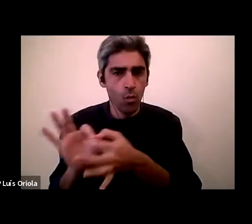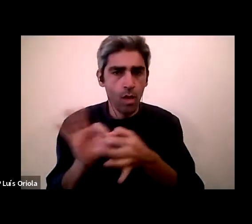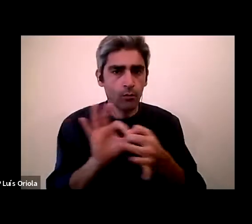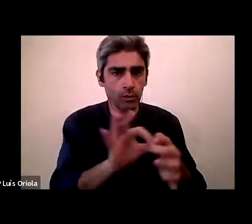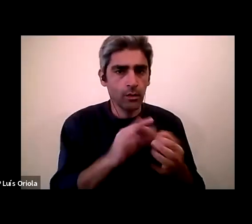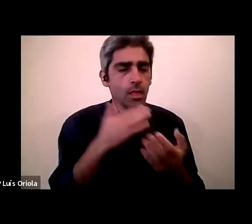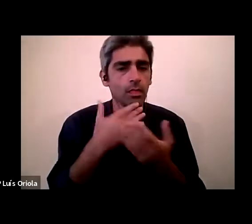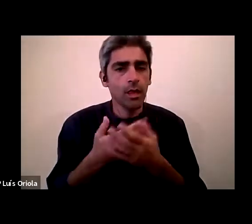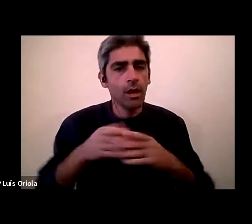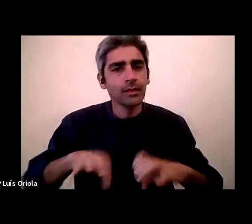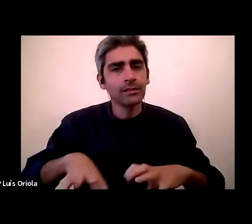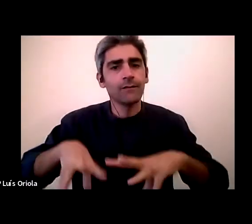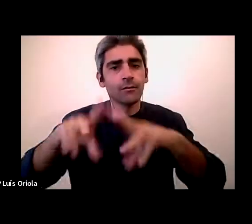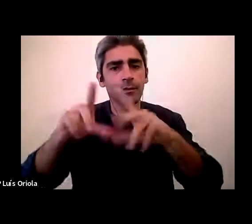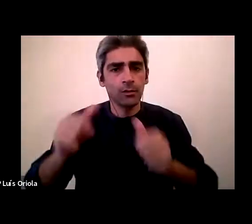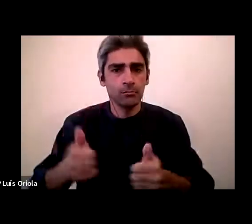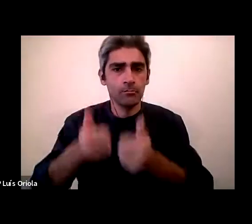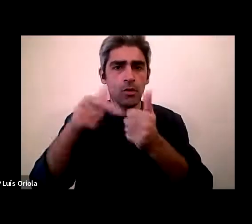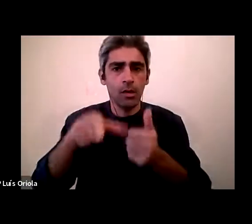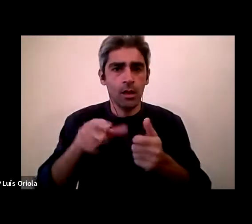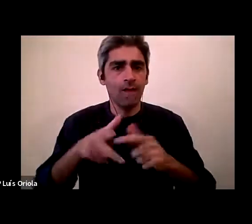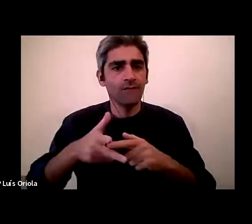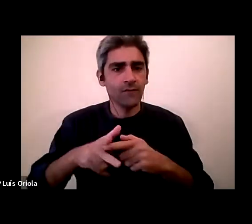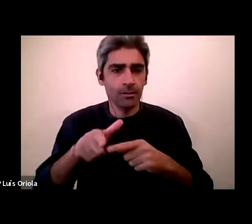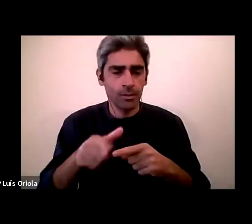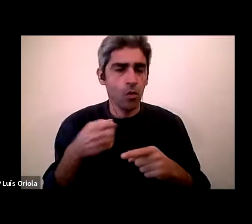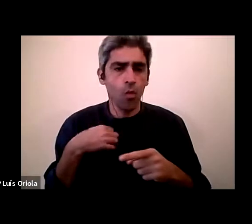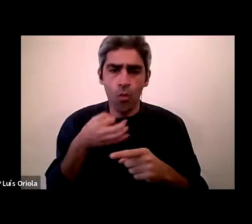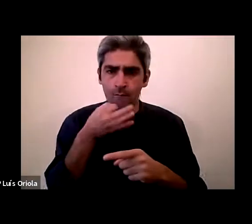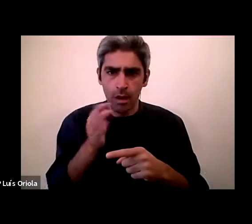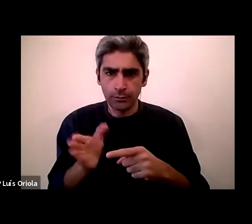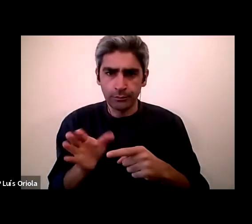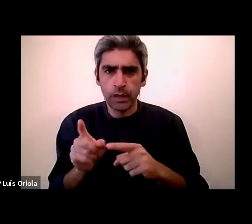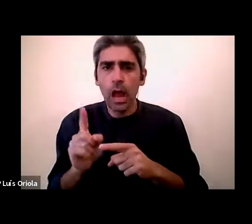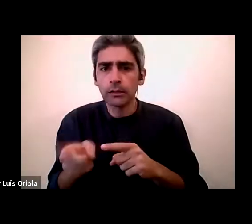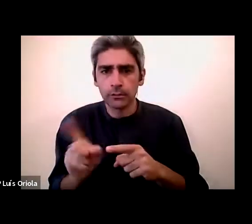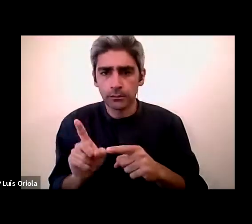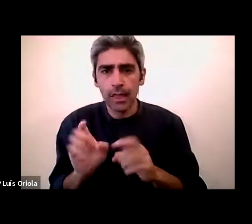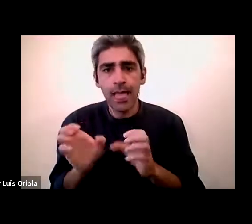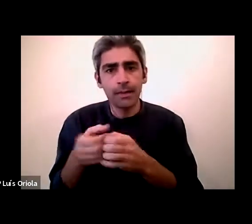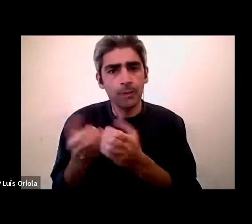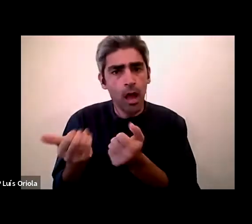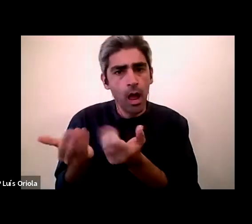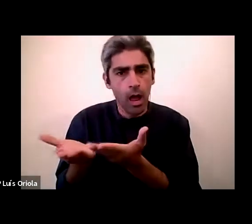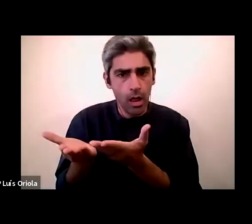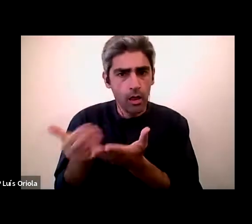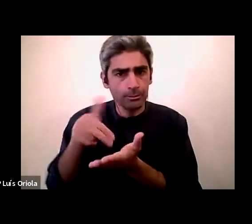o desenvolvimento desta ferramenta. Eu não vou falar sobre a ferramenta, porque a equipa que está presente